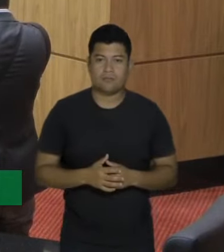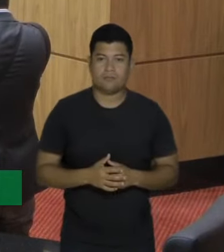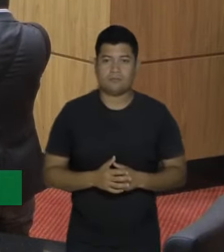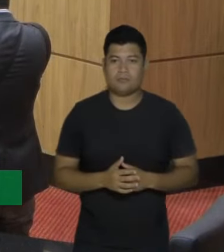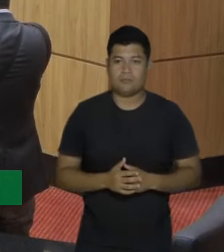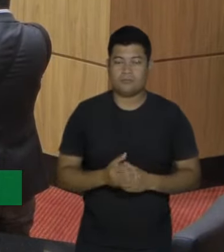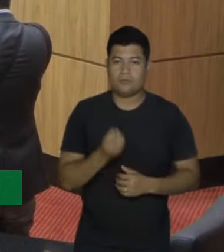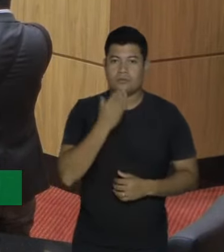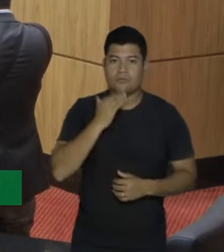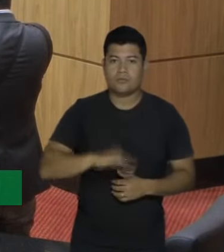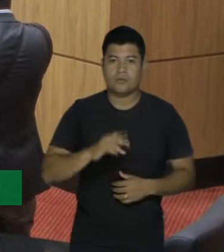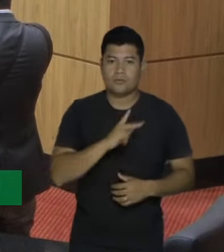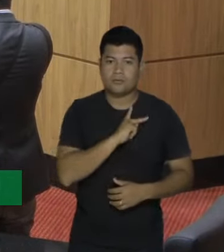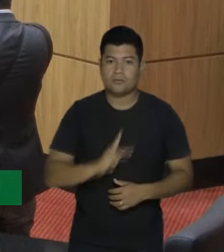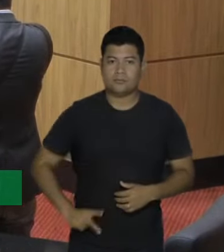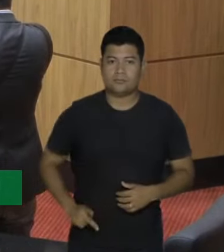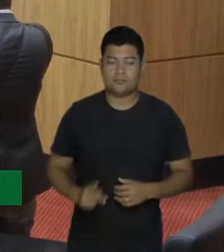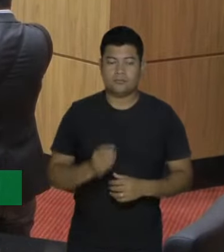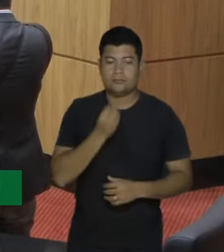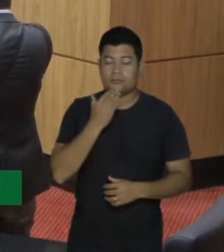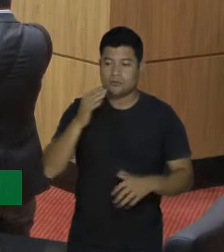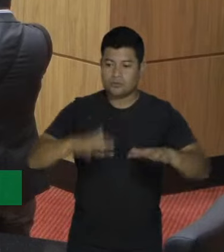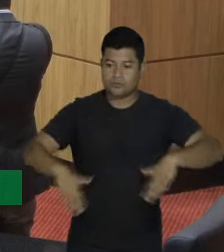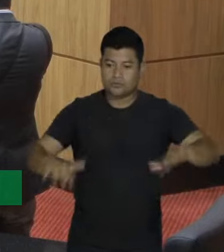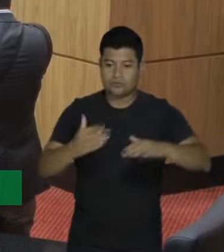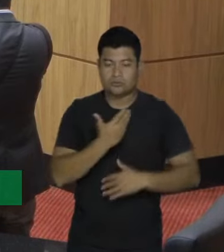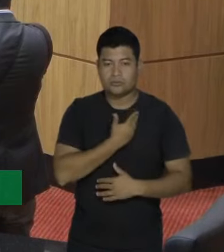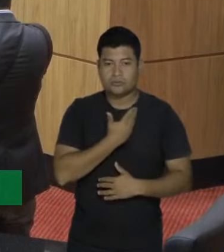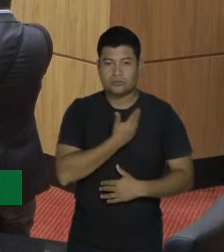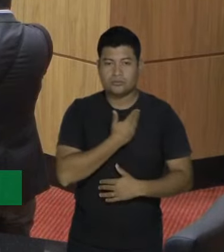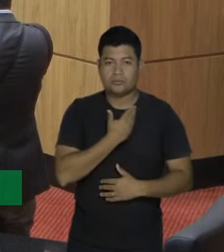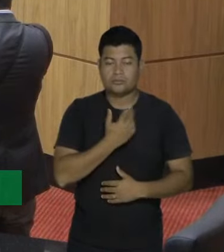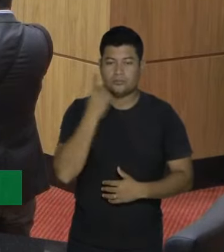Boa tarde, senhor presidente. Boa tarde, colegas.